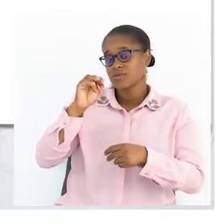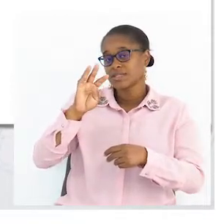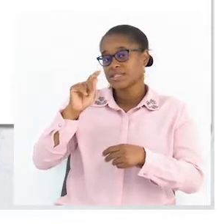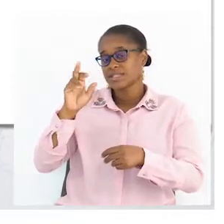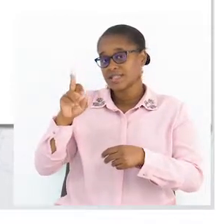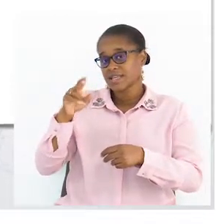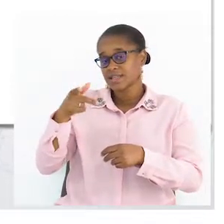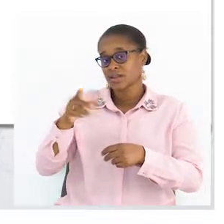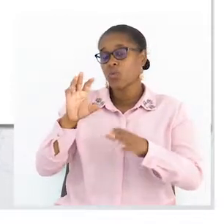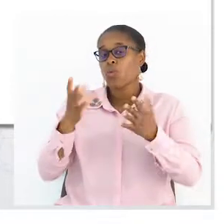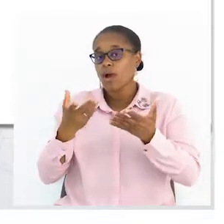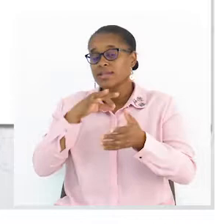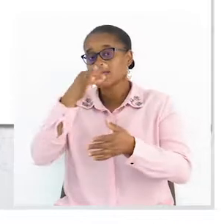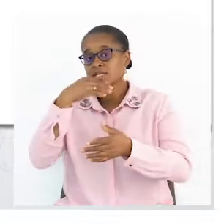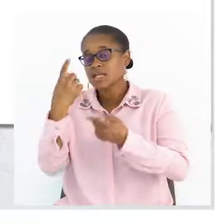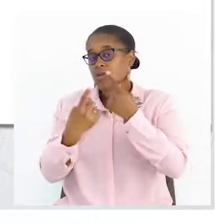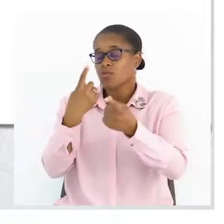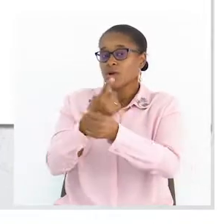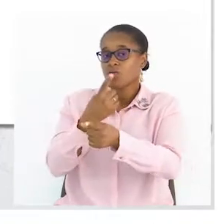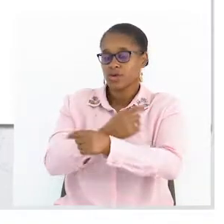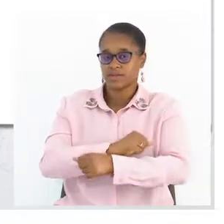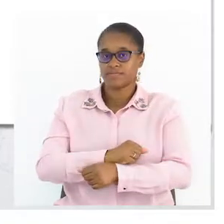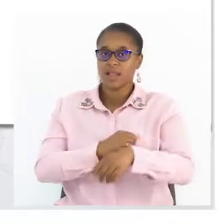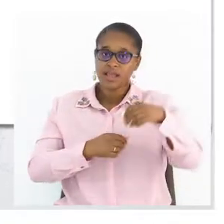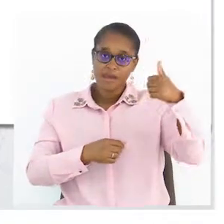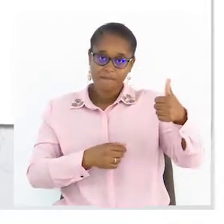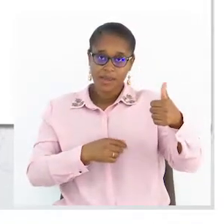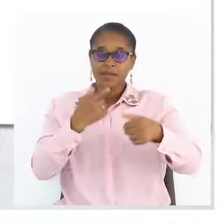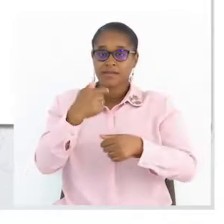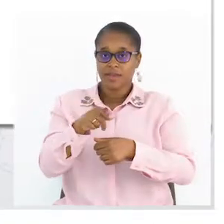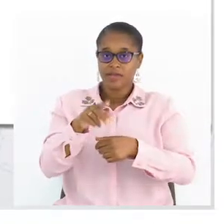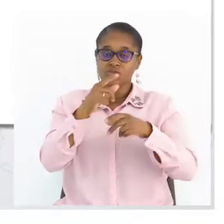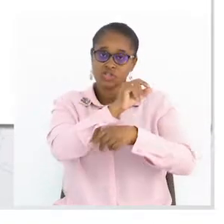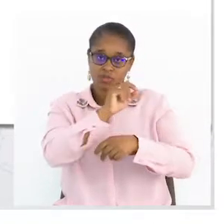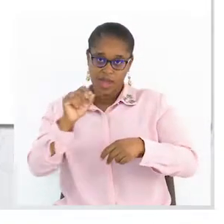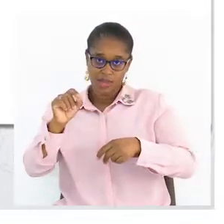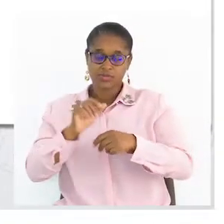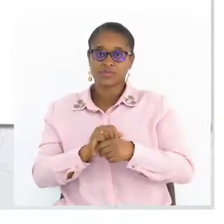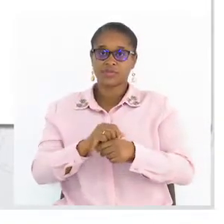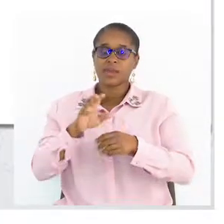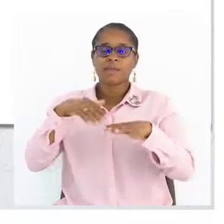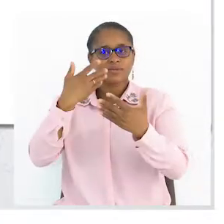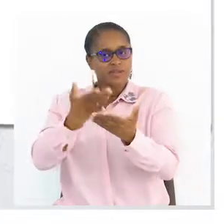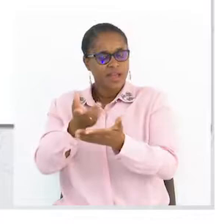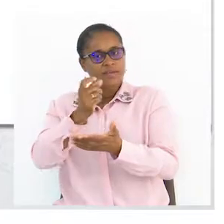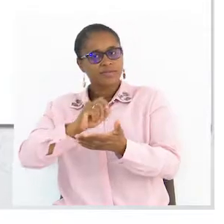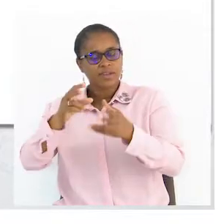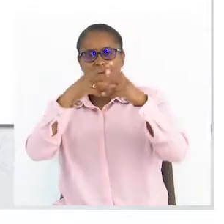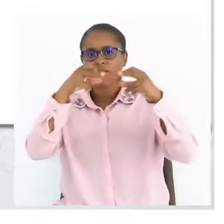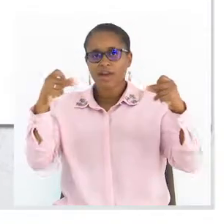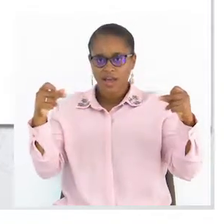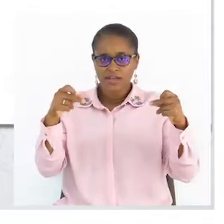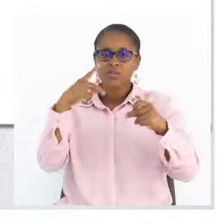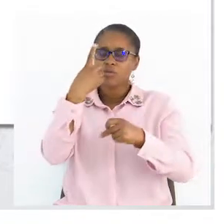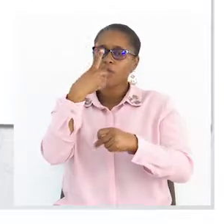se diz alguma coisa. Na linha B temos o espaço, é representado na frase